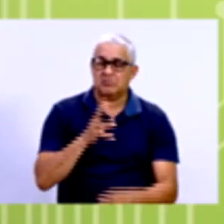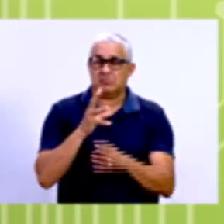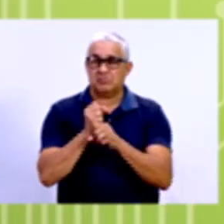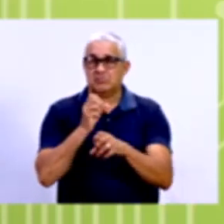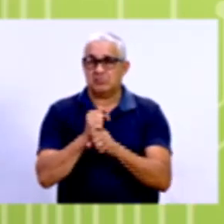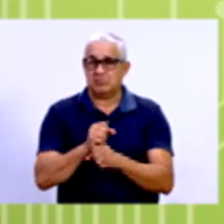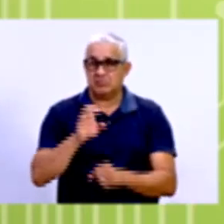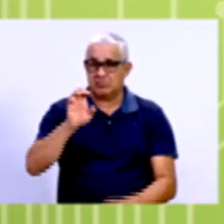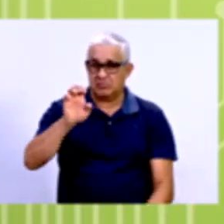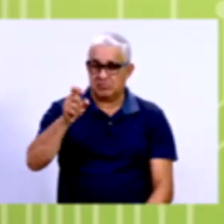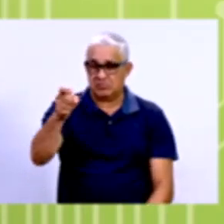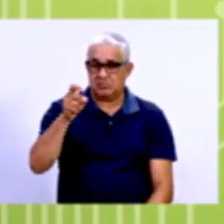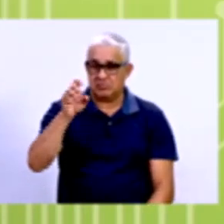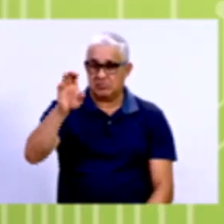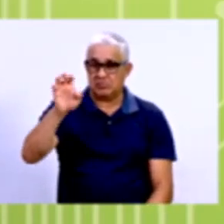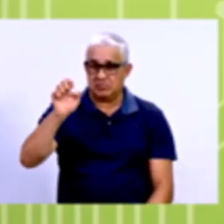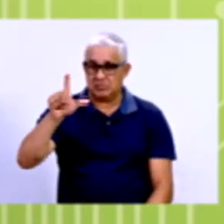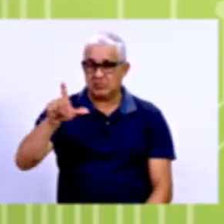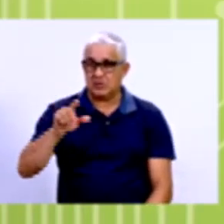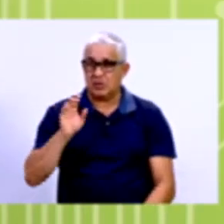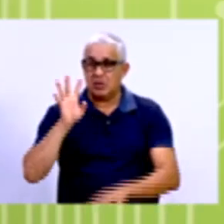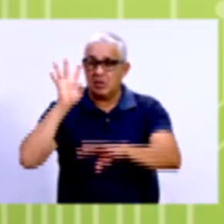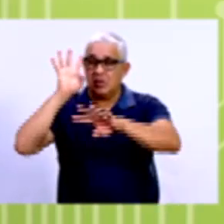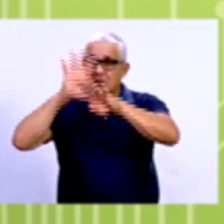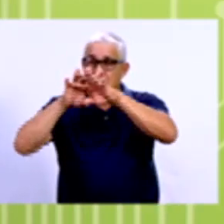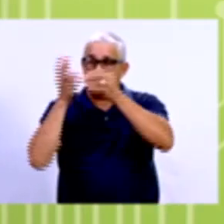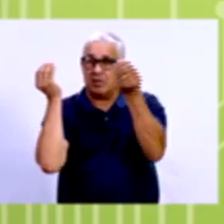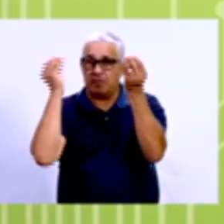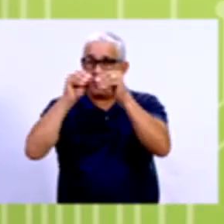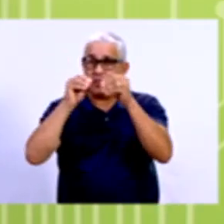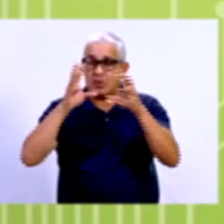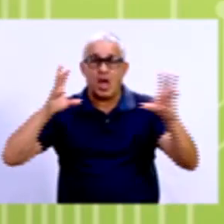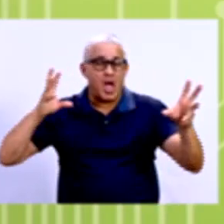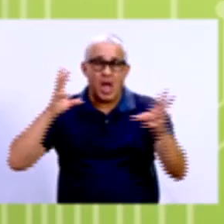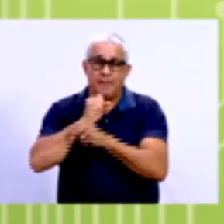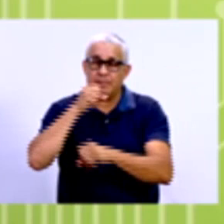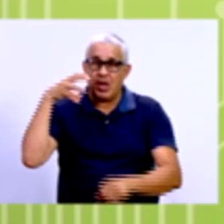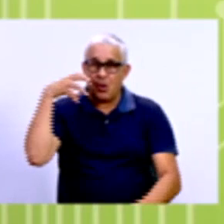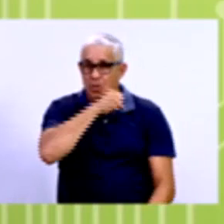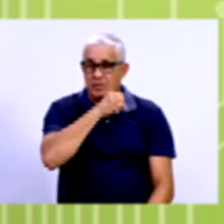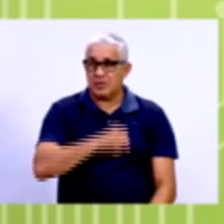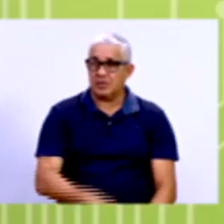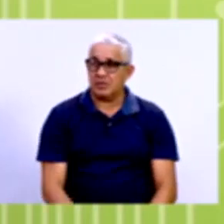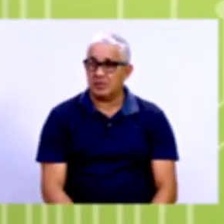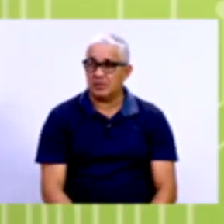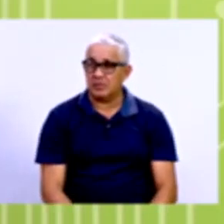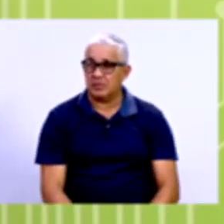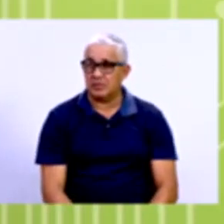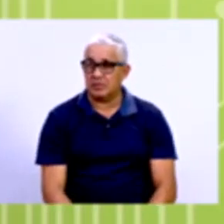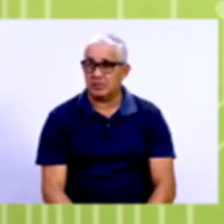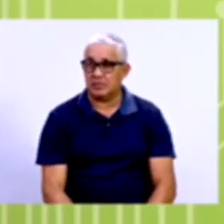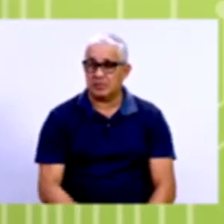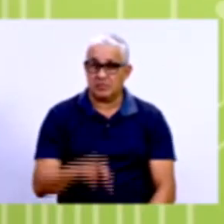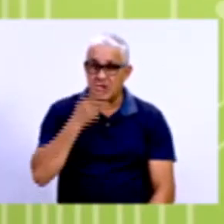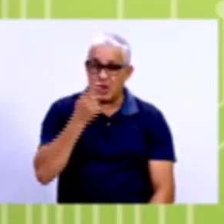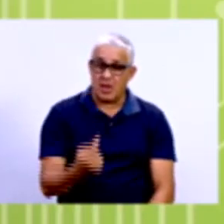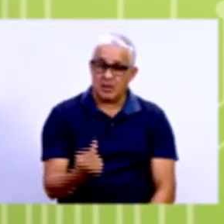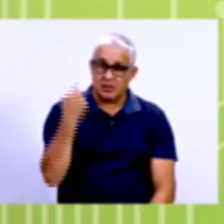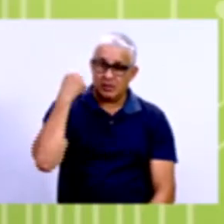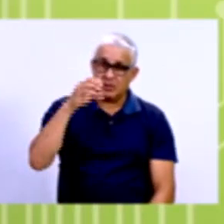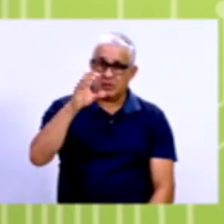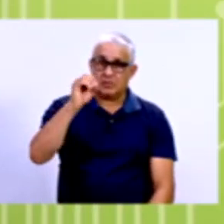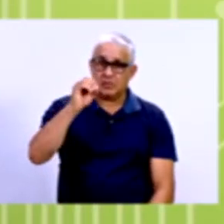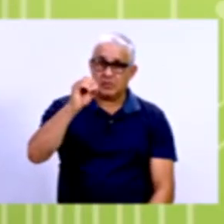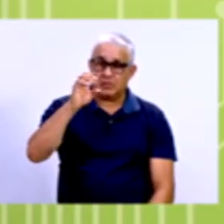no Excel é só a gente colocar a tabela lá, que em segundos ele já mostra o resultado. Pessoal, como nós falamos, se o coeficiente